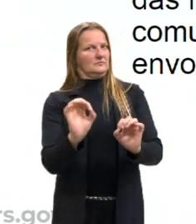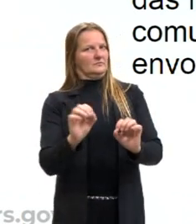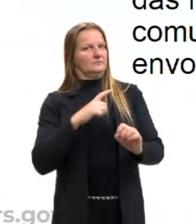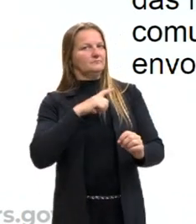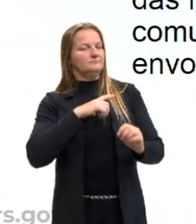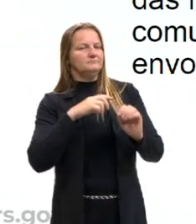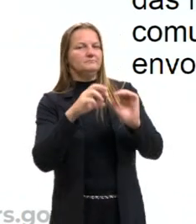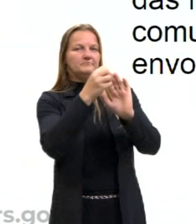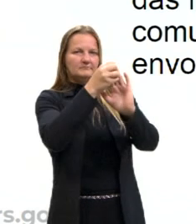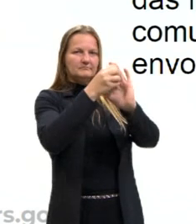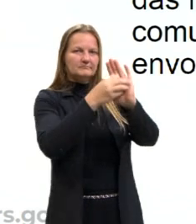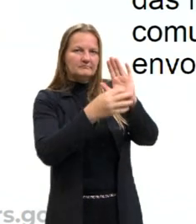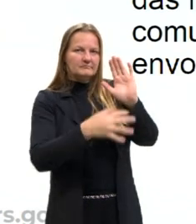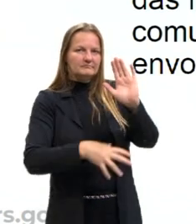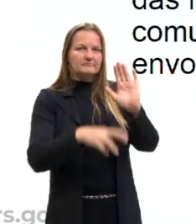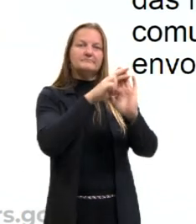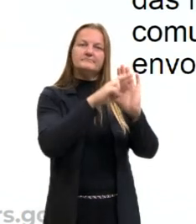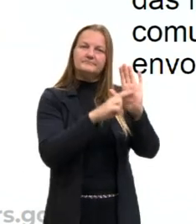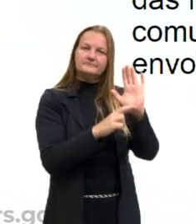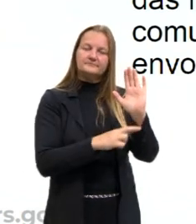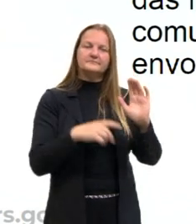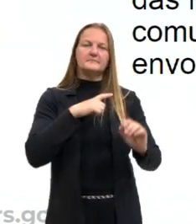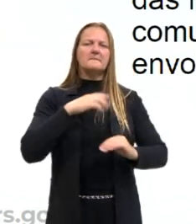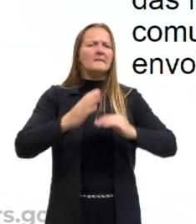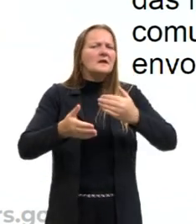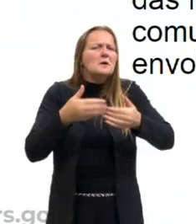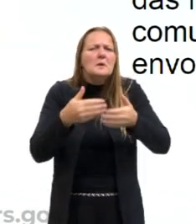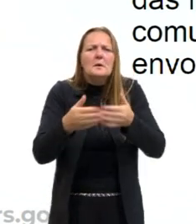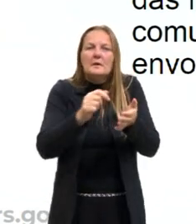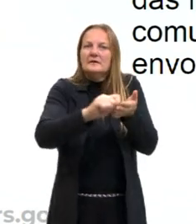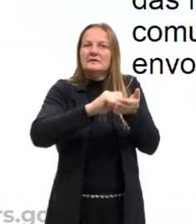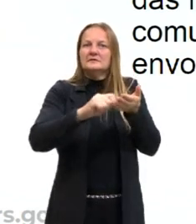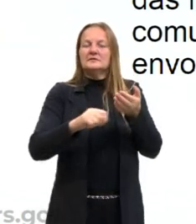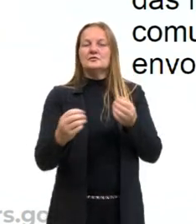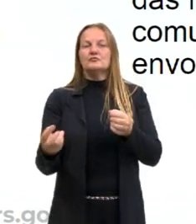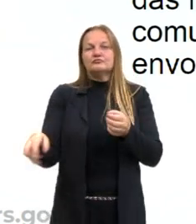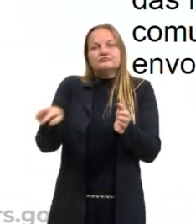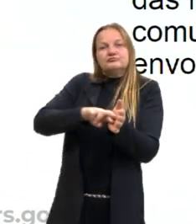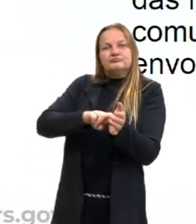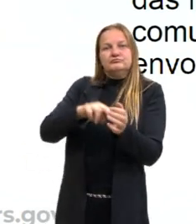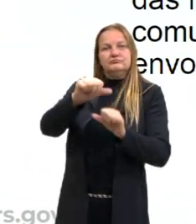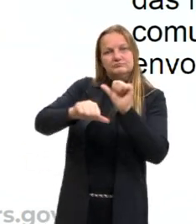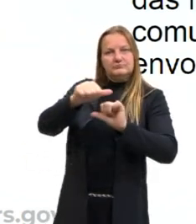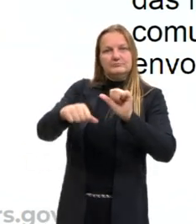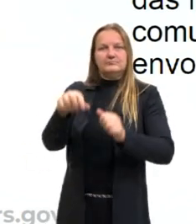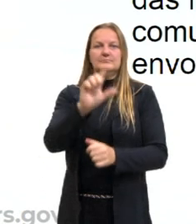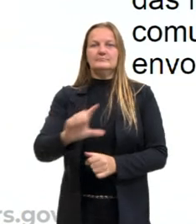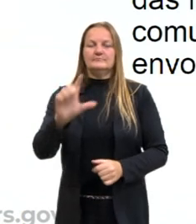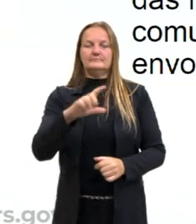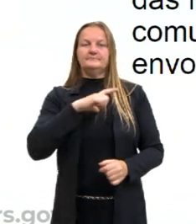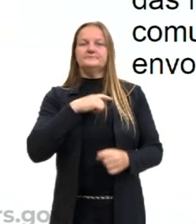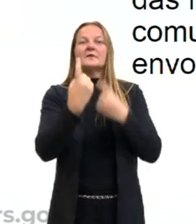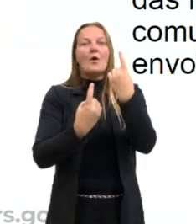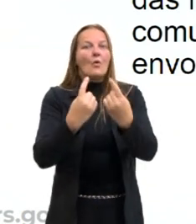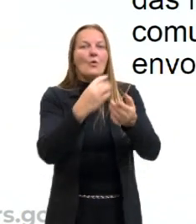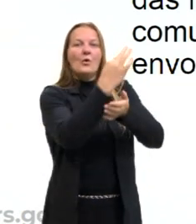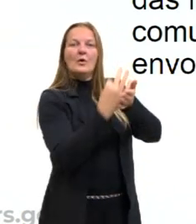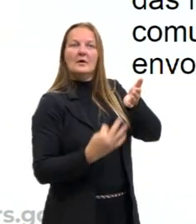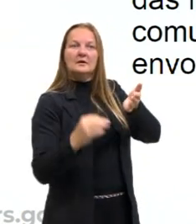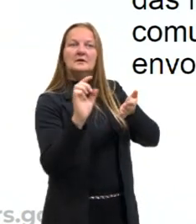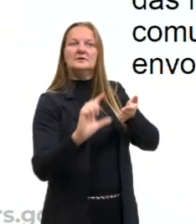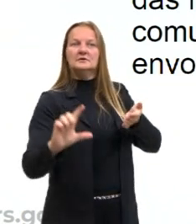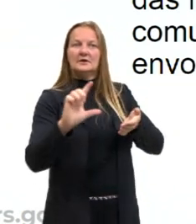né porque porque não é qualquer coisa que a gente escreve que vira vira literatura a gente tem o texto que é literário que é com